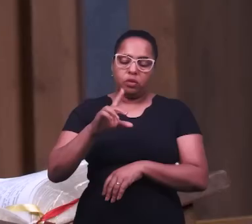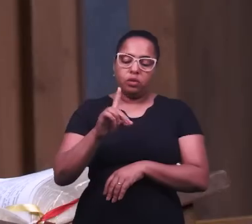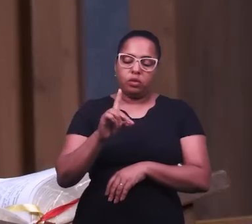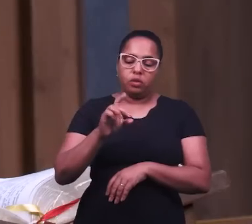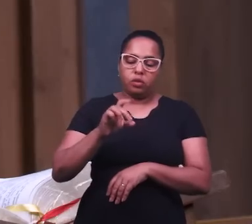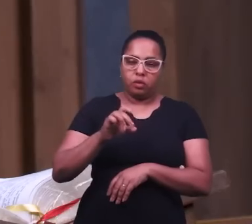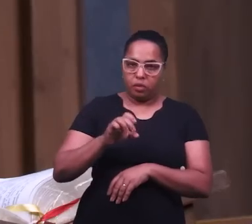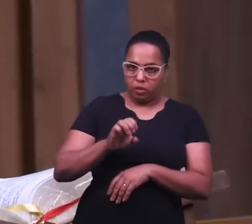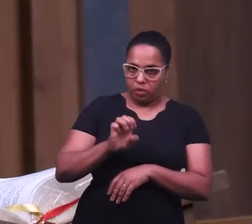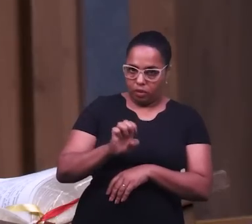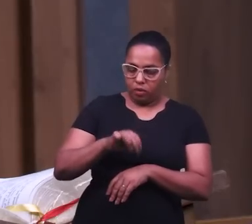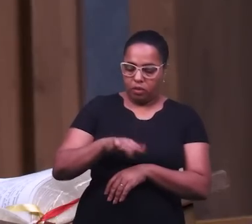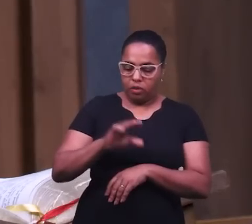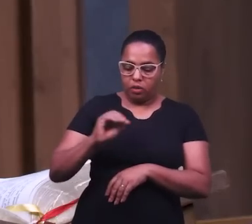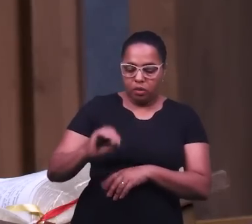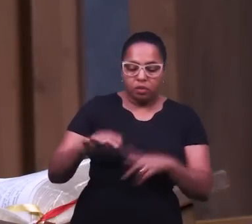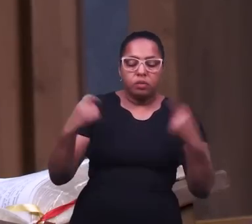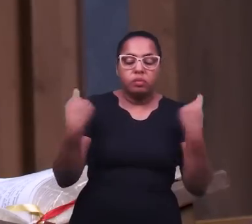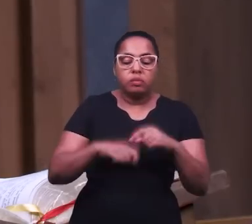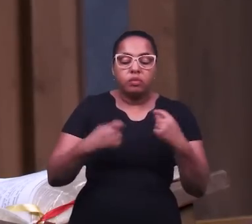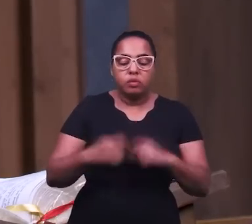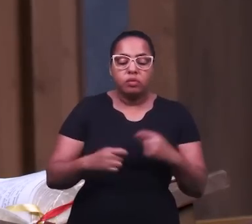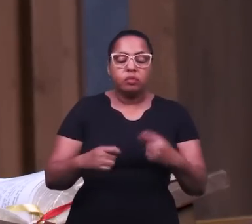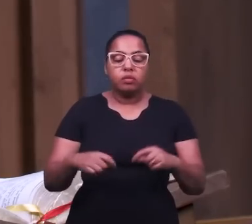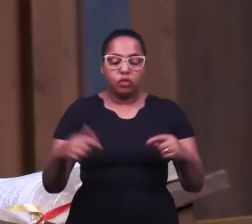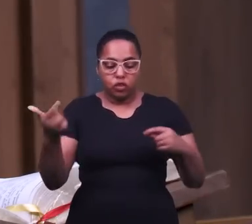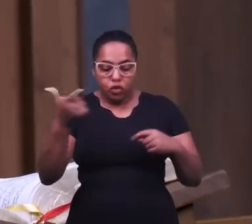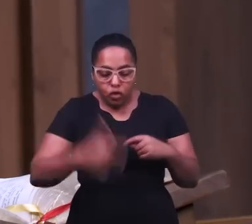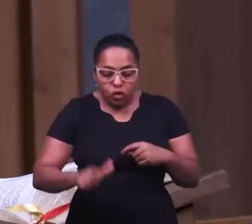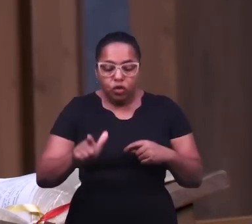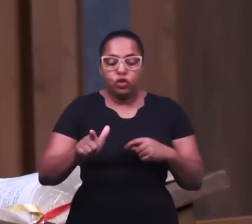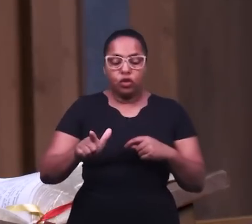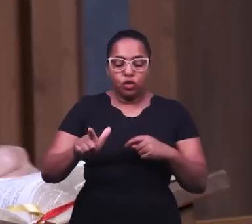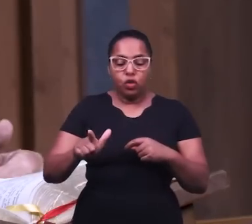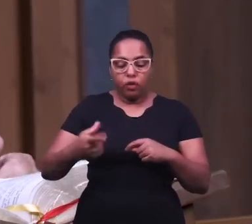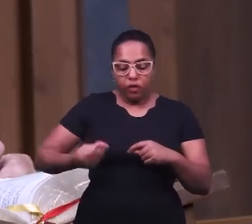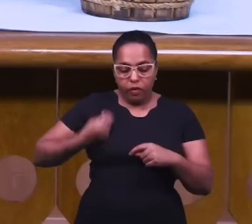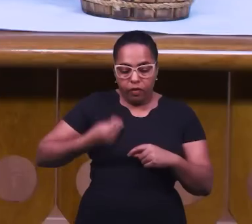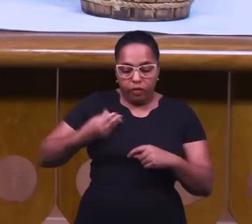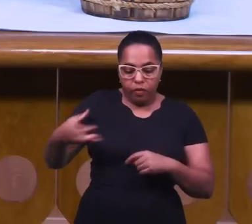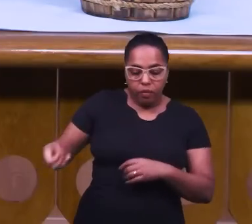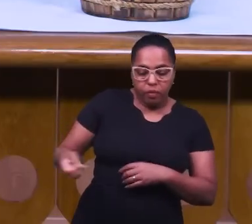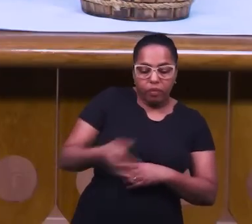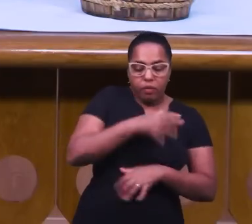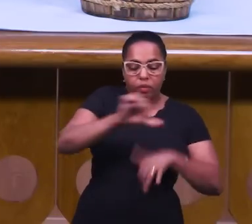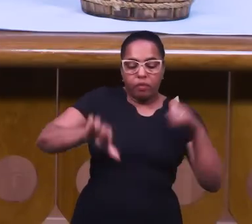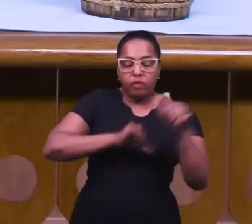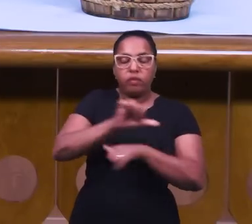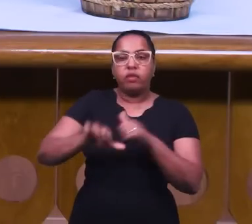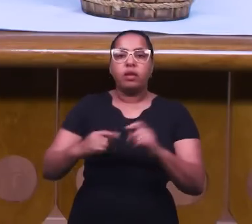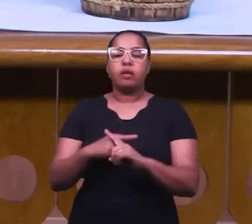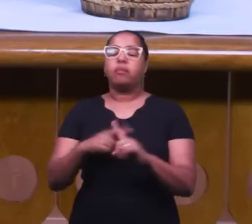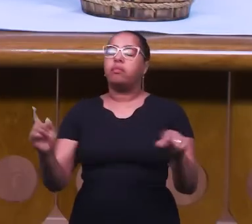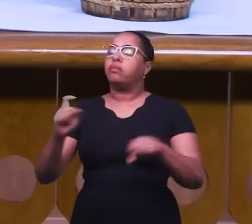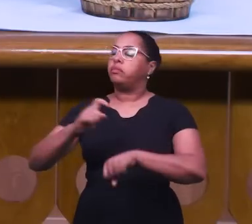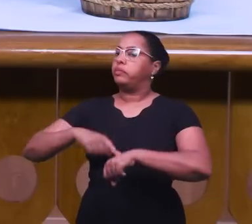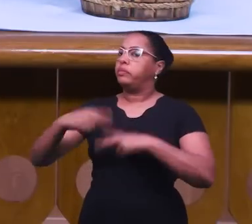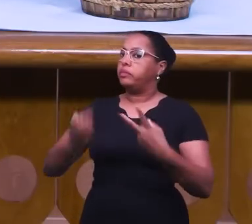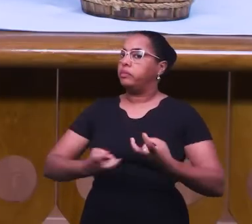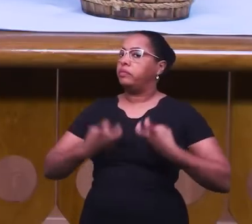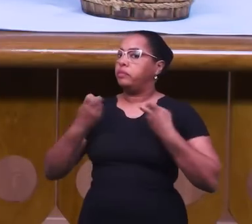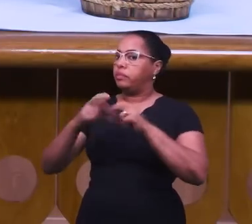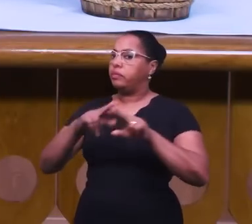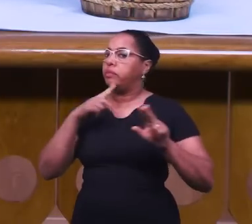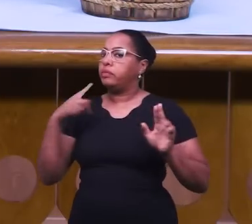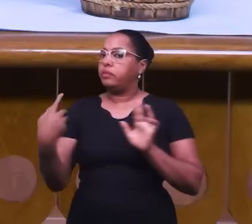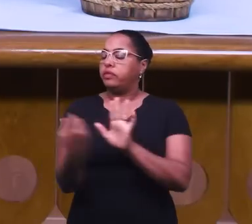é nascer de novo. Isso é novo nascimento. Agora, portanto, quando eu clamo, portanto, pelo sangue